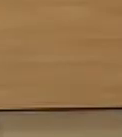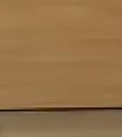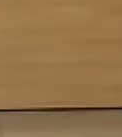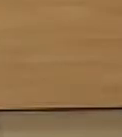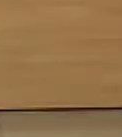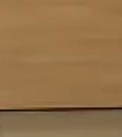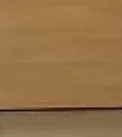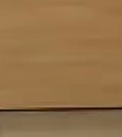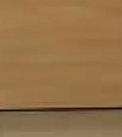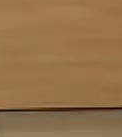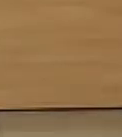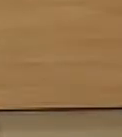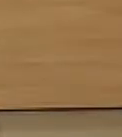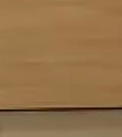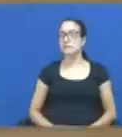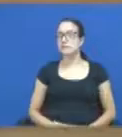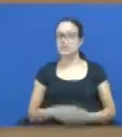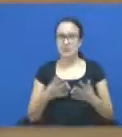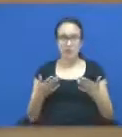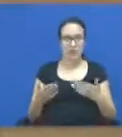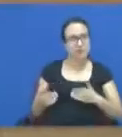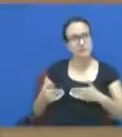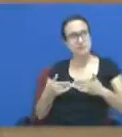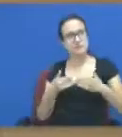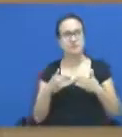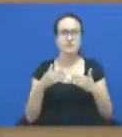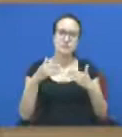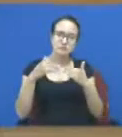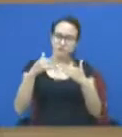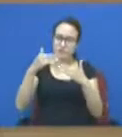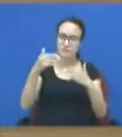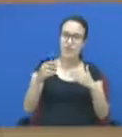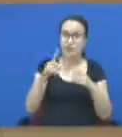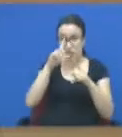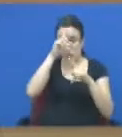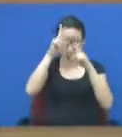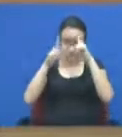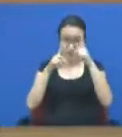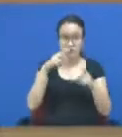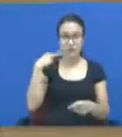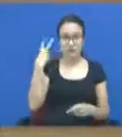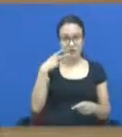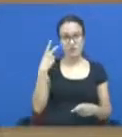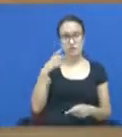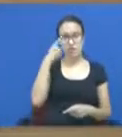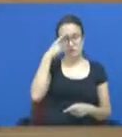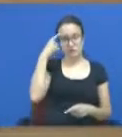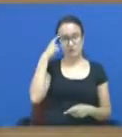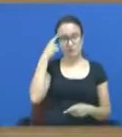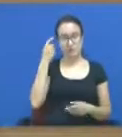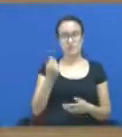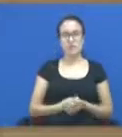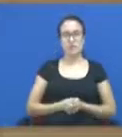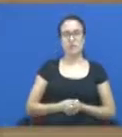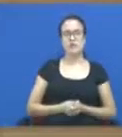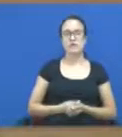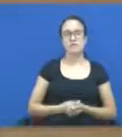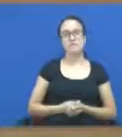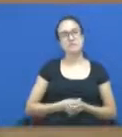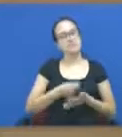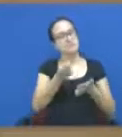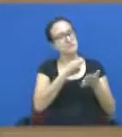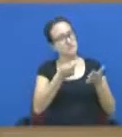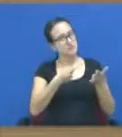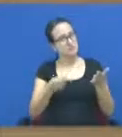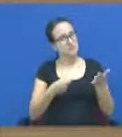dos prazos da comissão. Portanto, a dúvida do vereador é como o relatório final do vereador Júlio